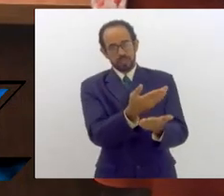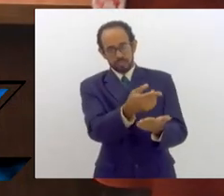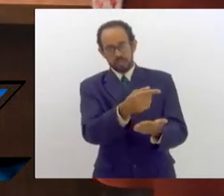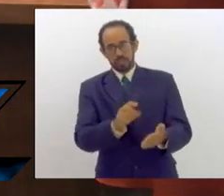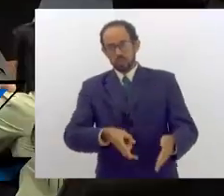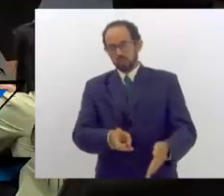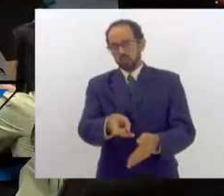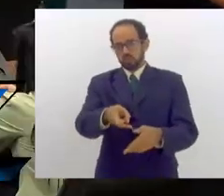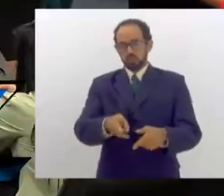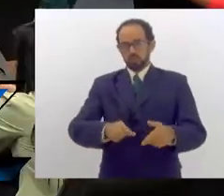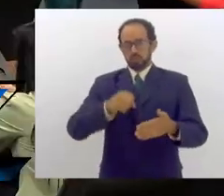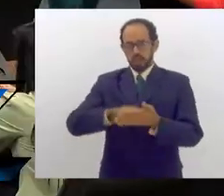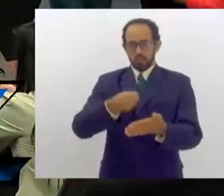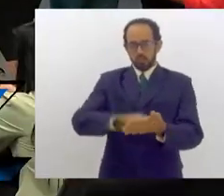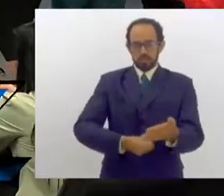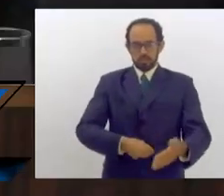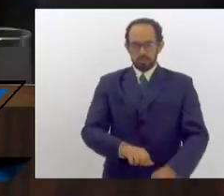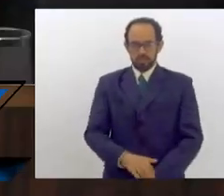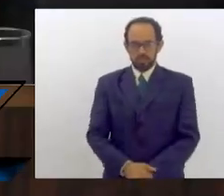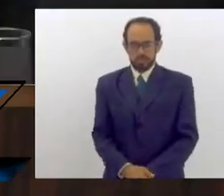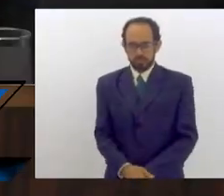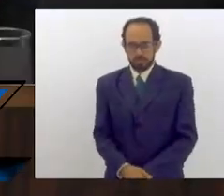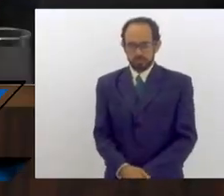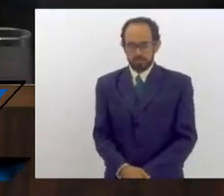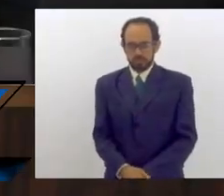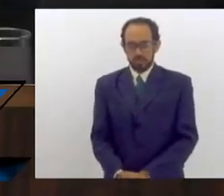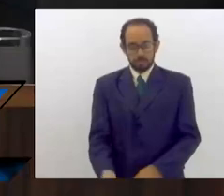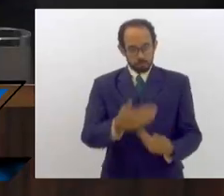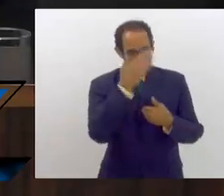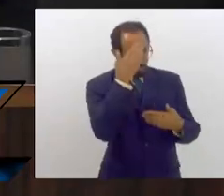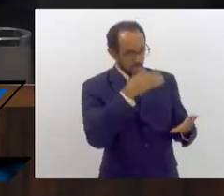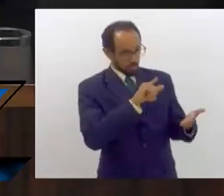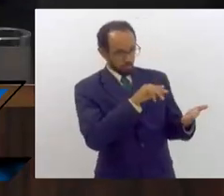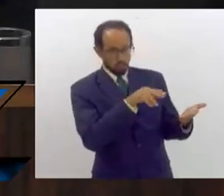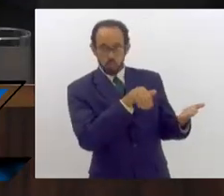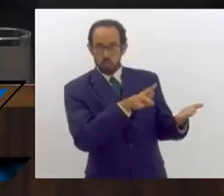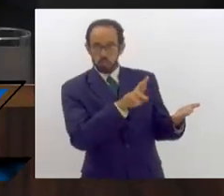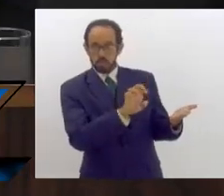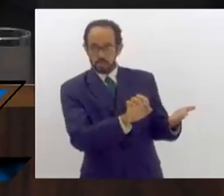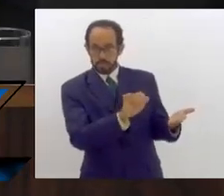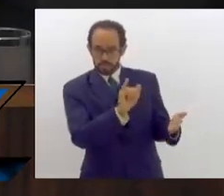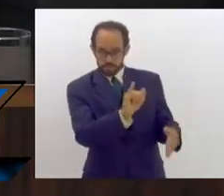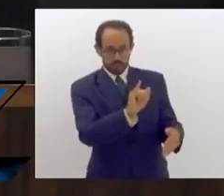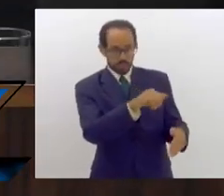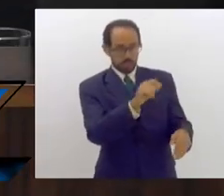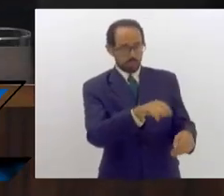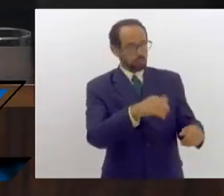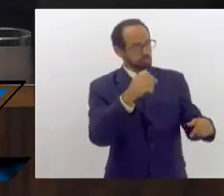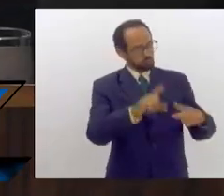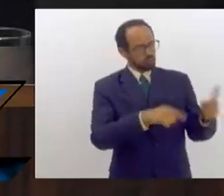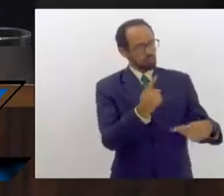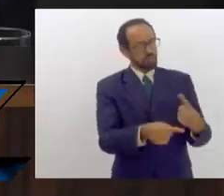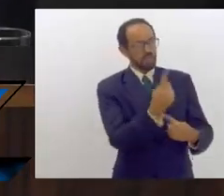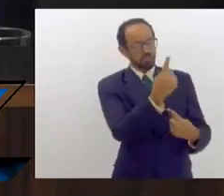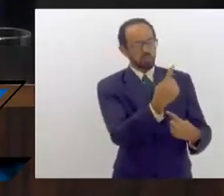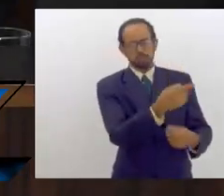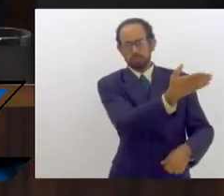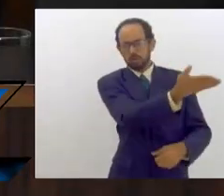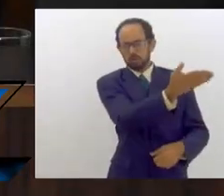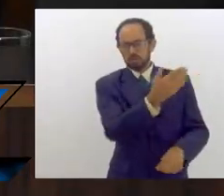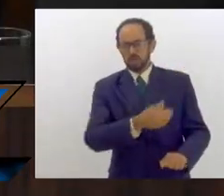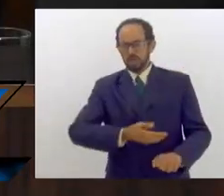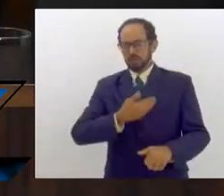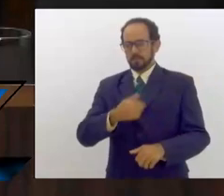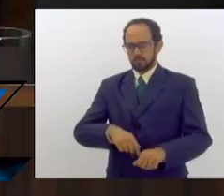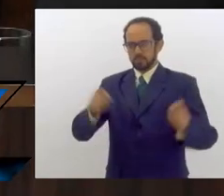luta Obrigado Deputado IURD desejo sucesso nessa nova empreitada você merece